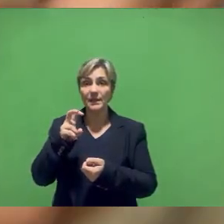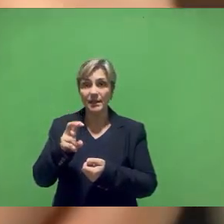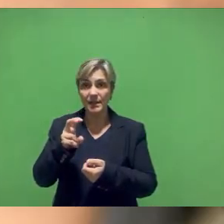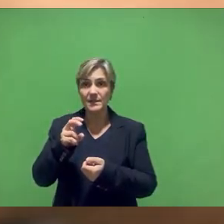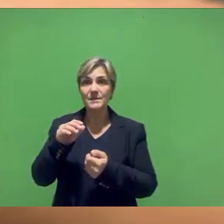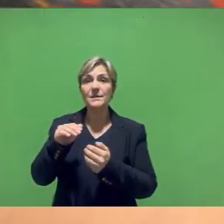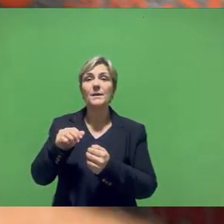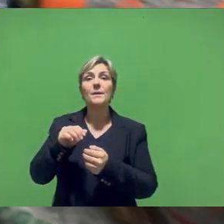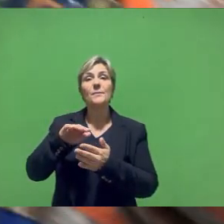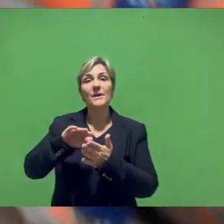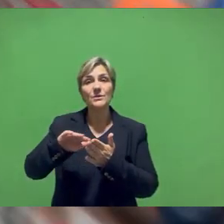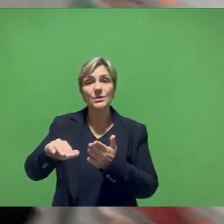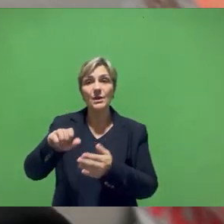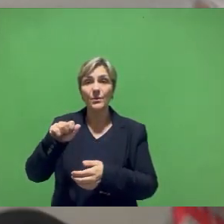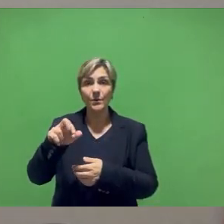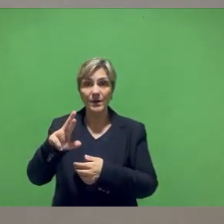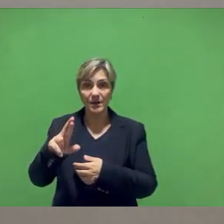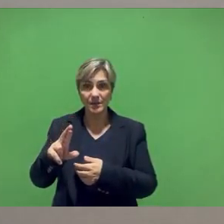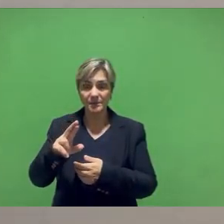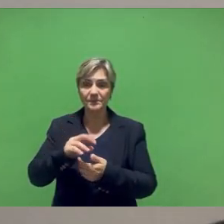tiro o ar.